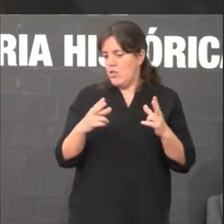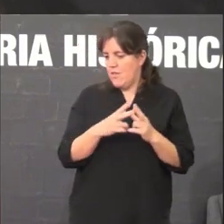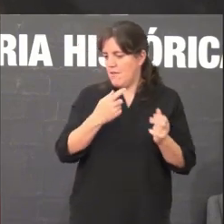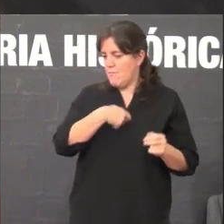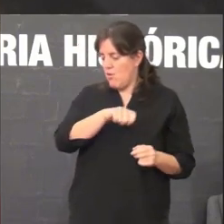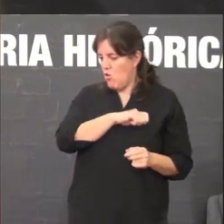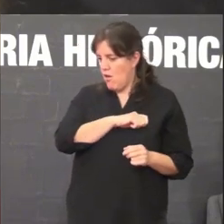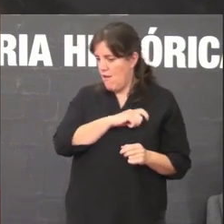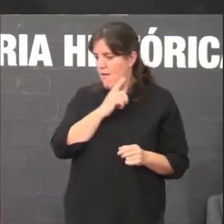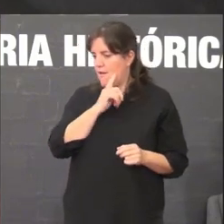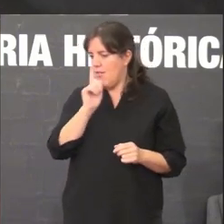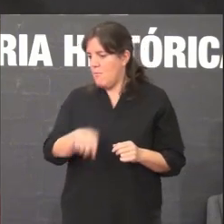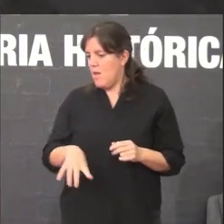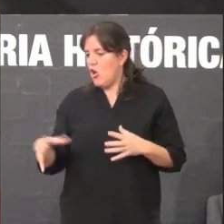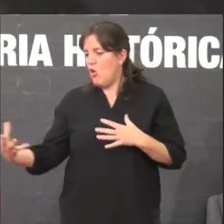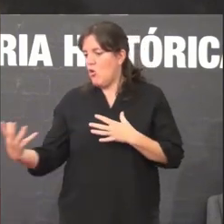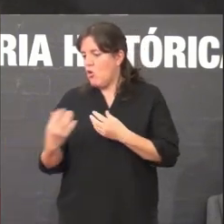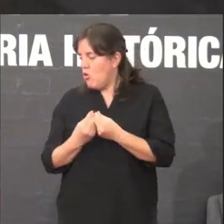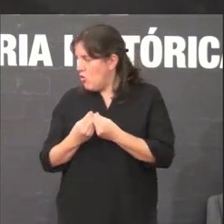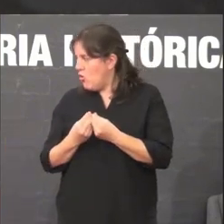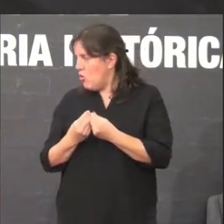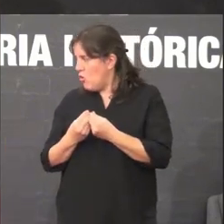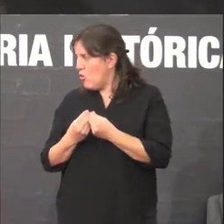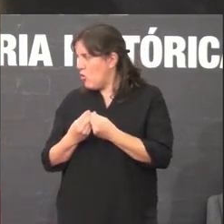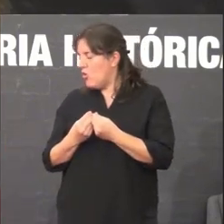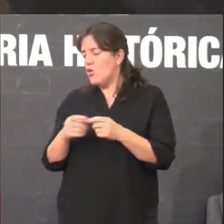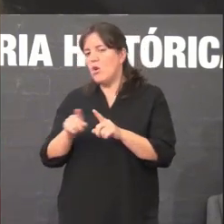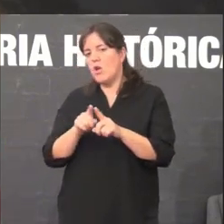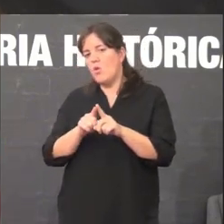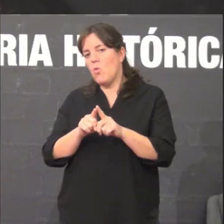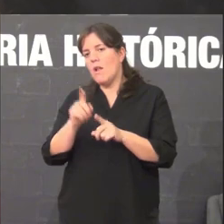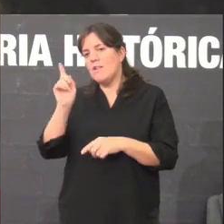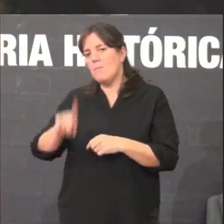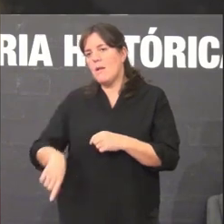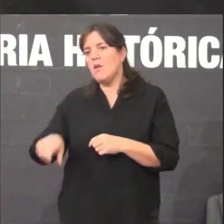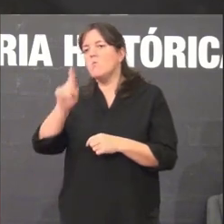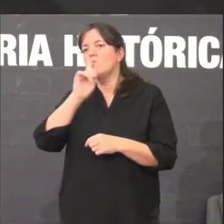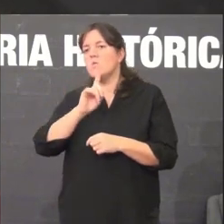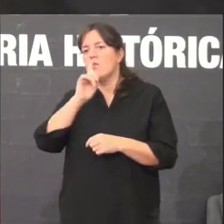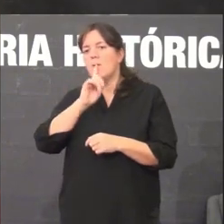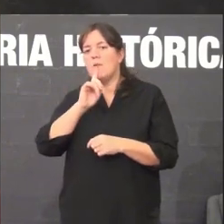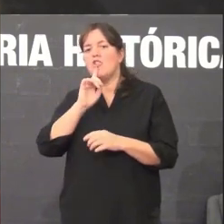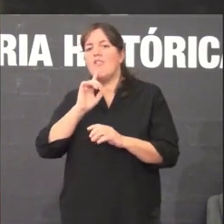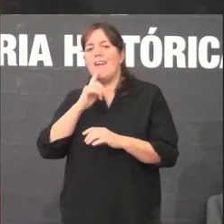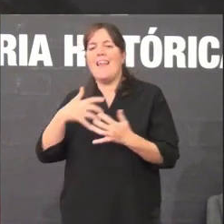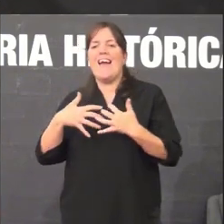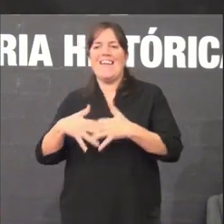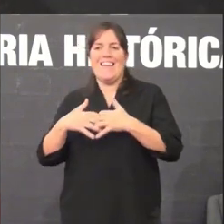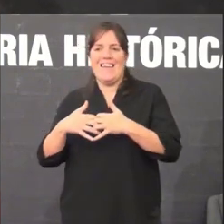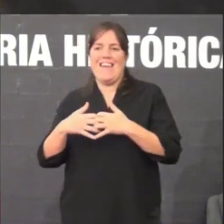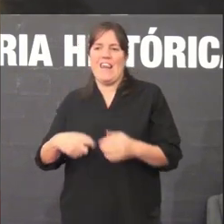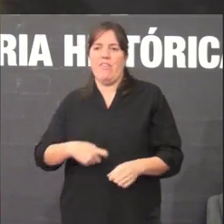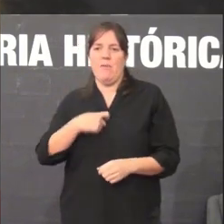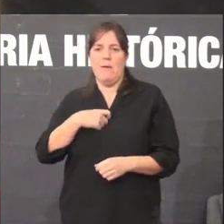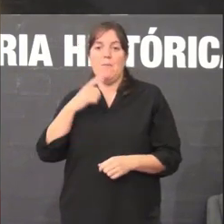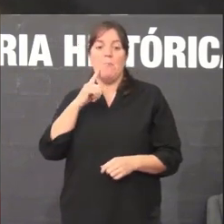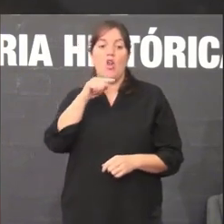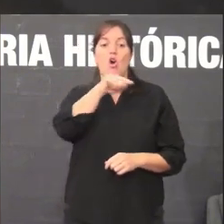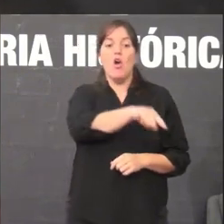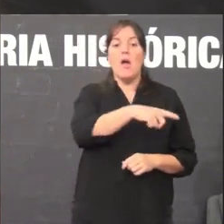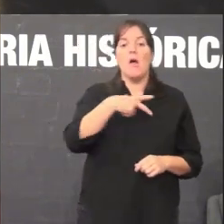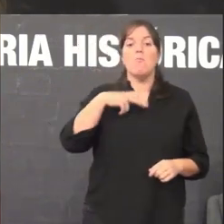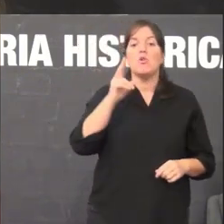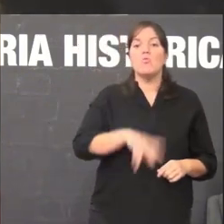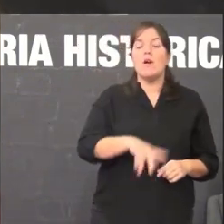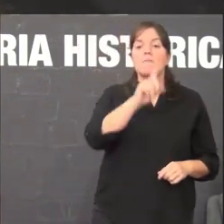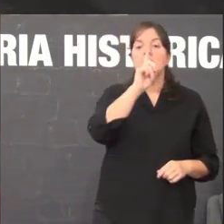espanhola, acompanhada por um silenciamento do que foi a Guerra Civil. Enquanto que em Portugal, o silenciamento